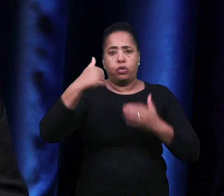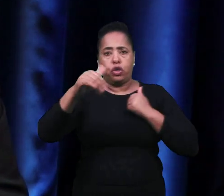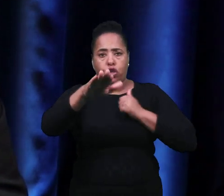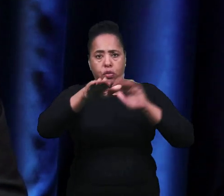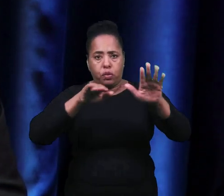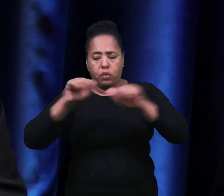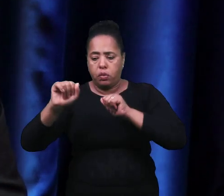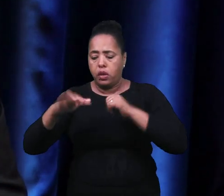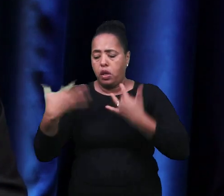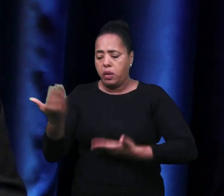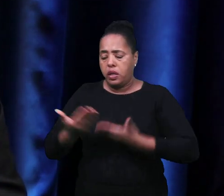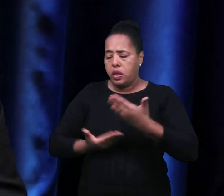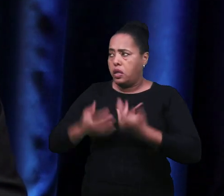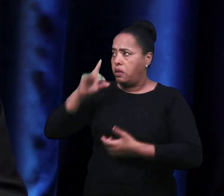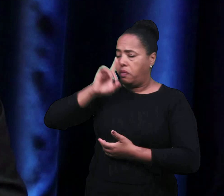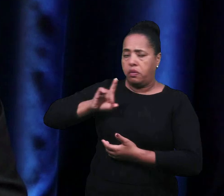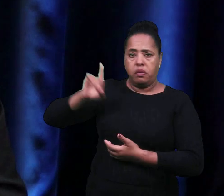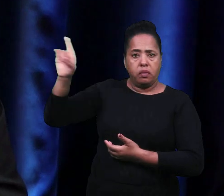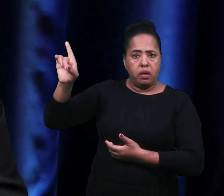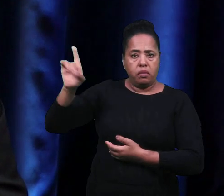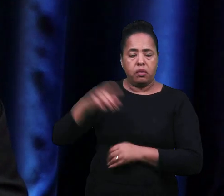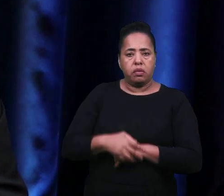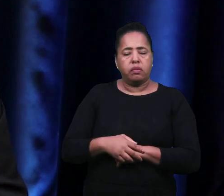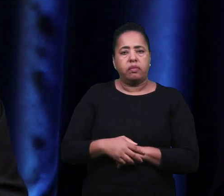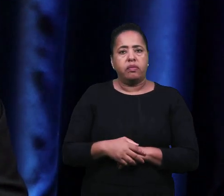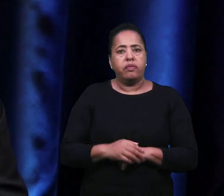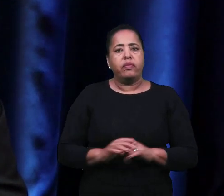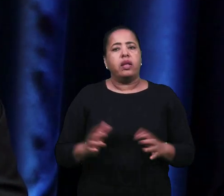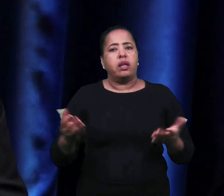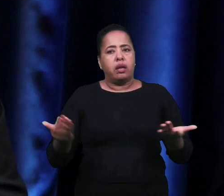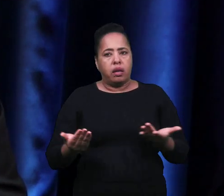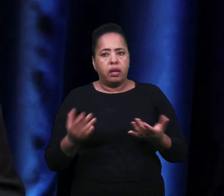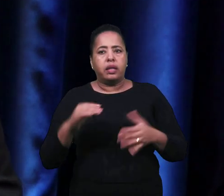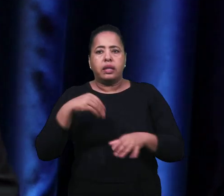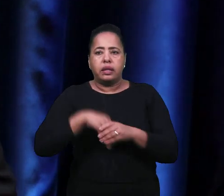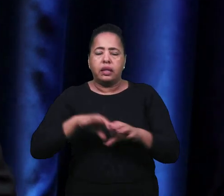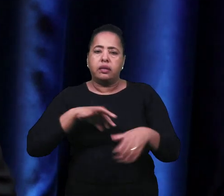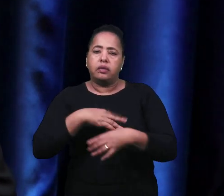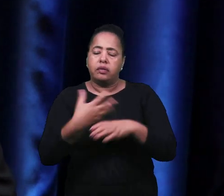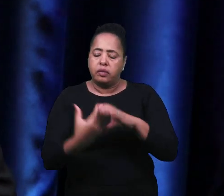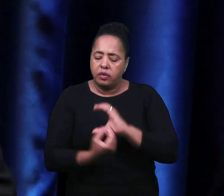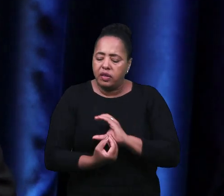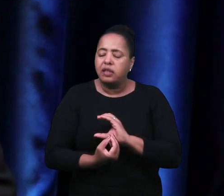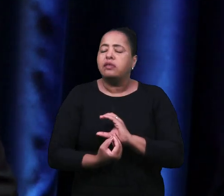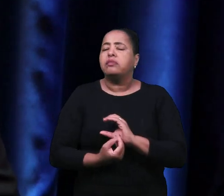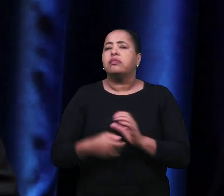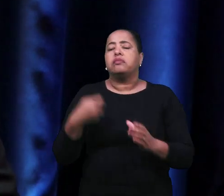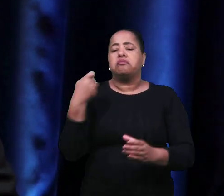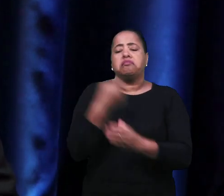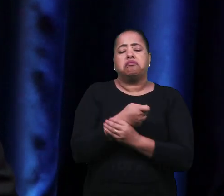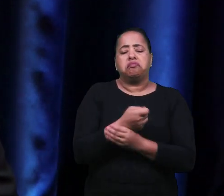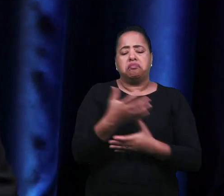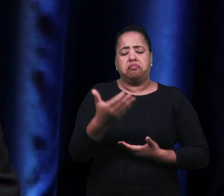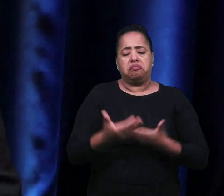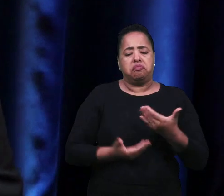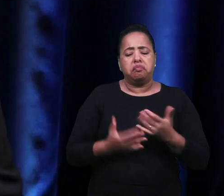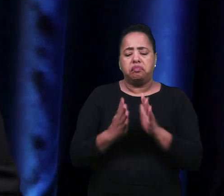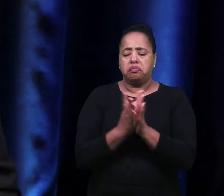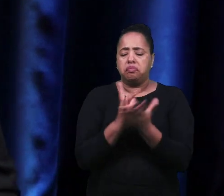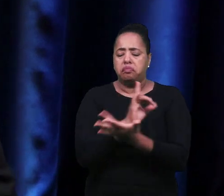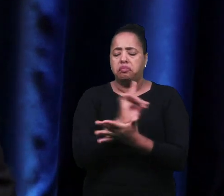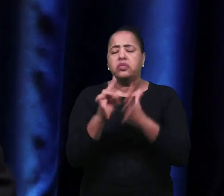servos. E agora, se nós formos abordar agora o aspecto de Abraão como servo, a Bíblia